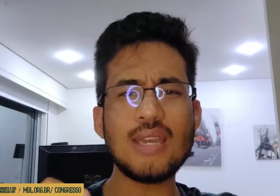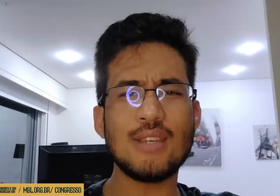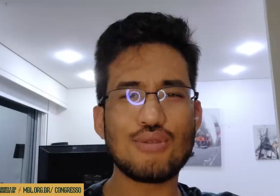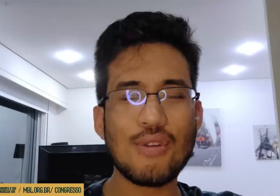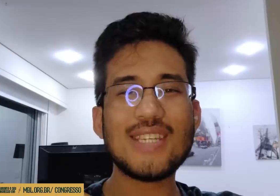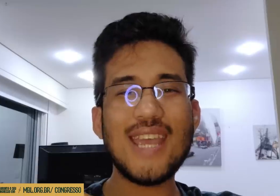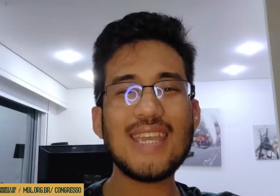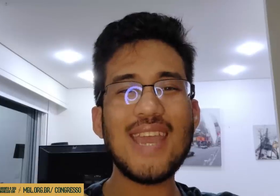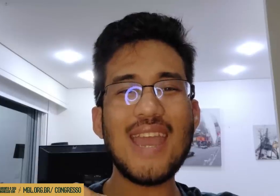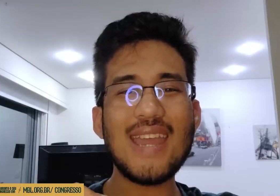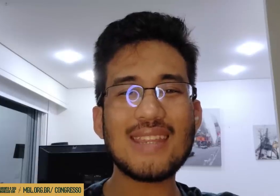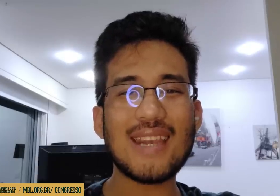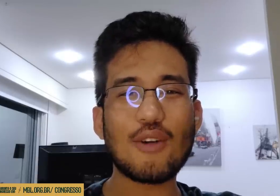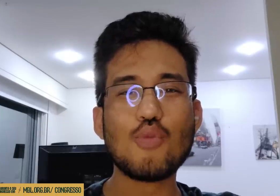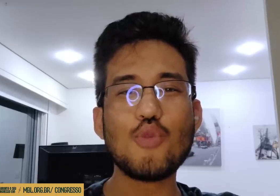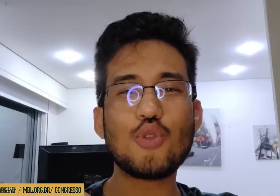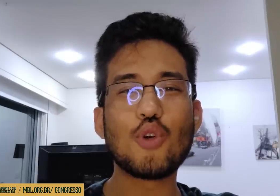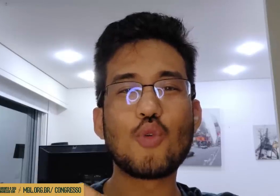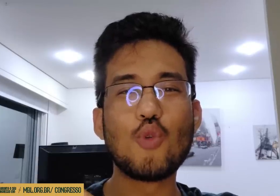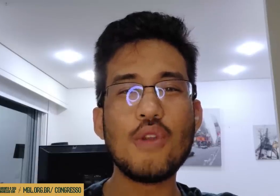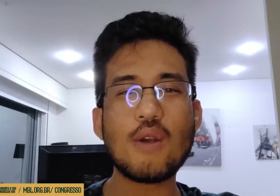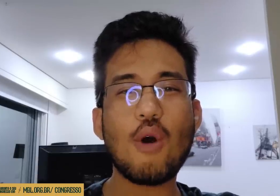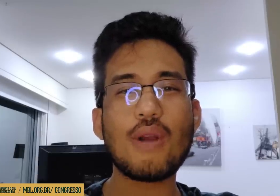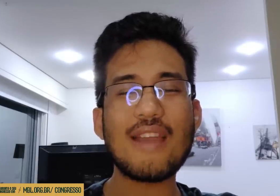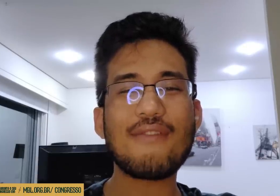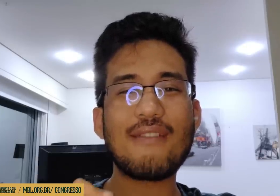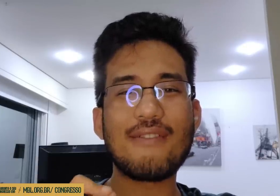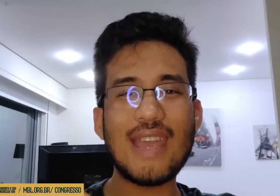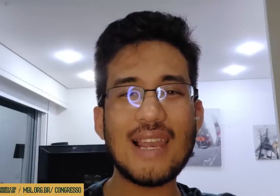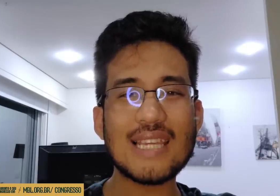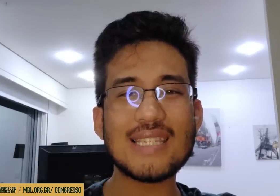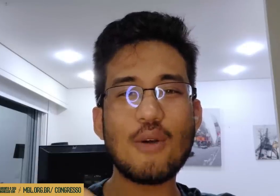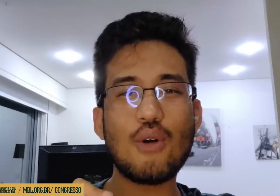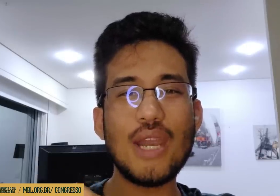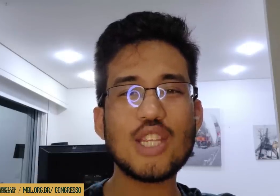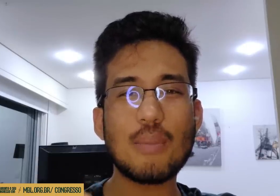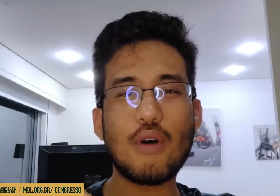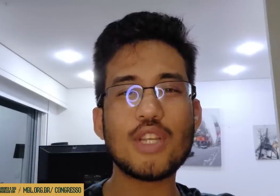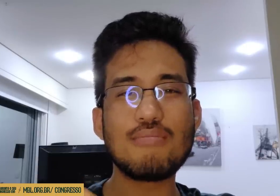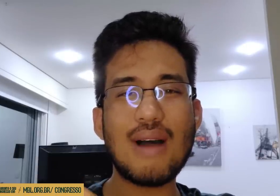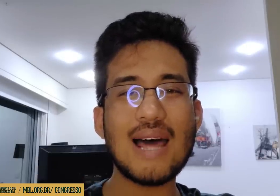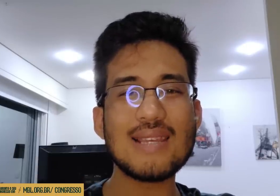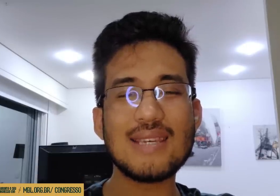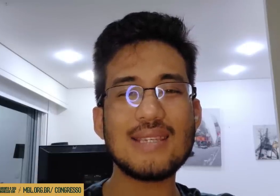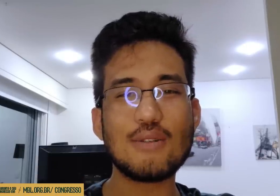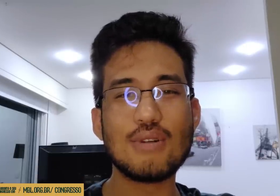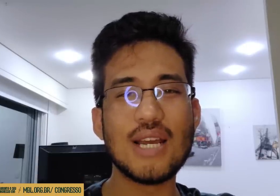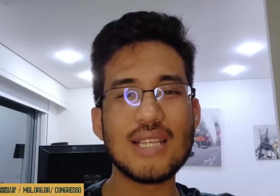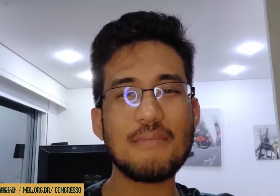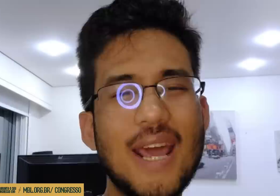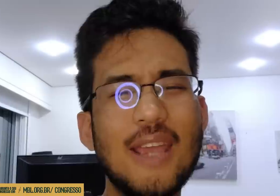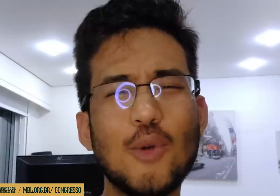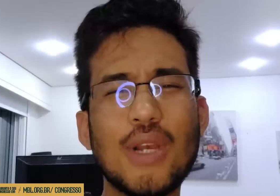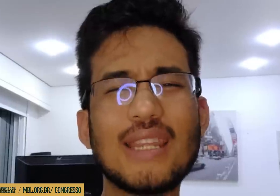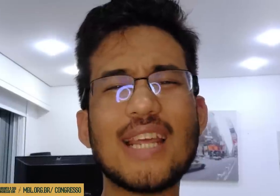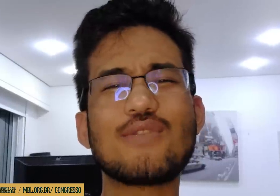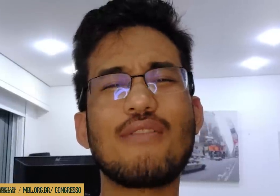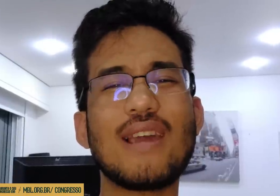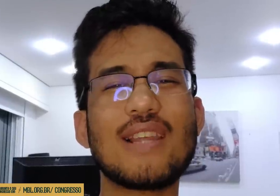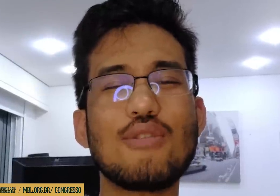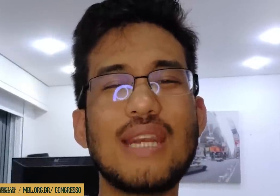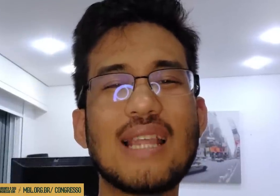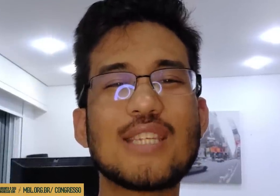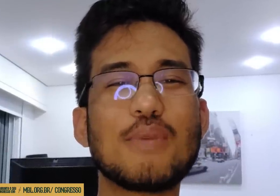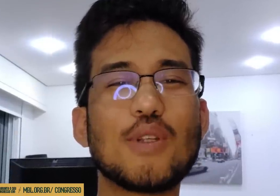Mais do que isso, dizer que entra com muito orgulho em qualquer favela sem colete à prova de bala, sem segurança. Pera aí, Lula, até